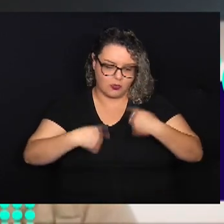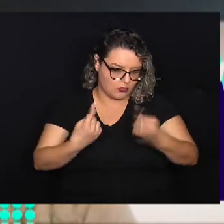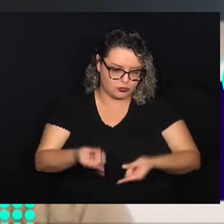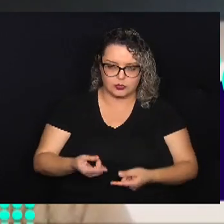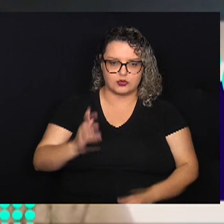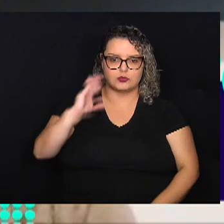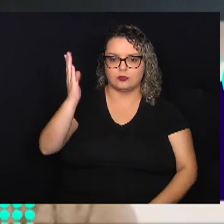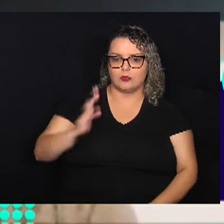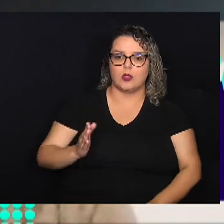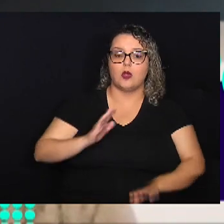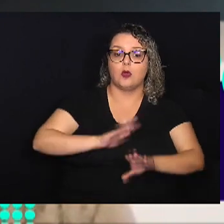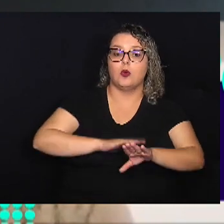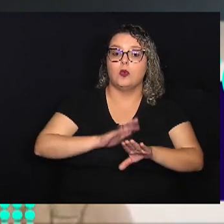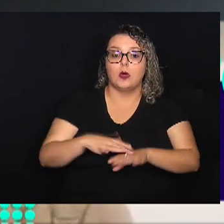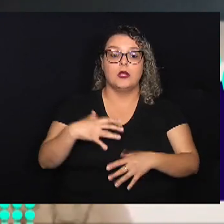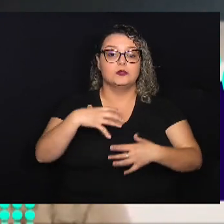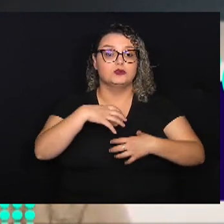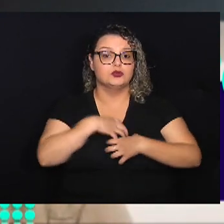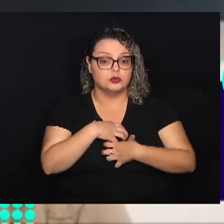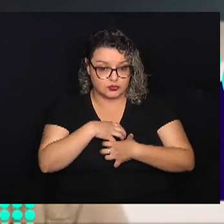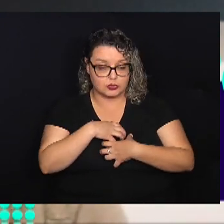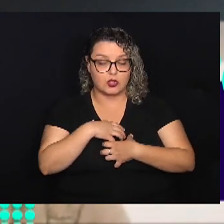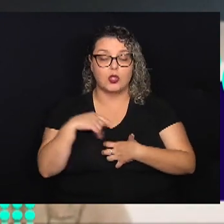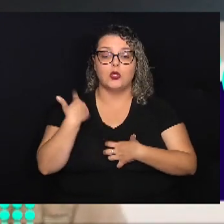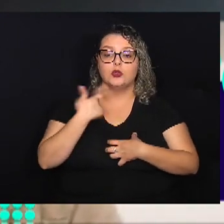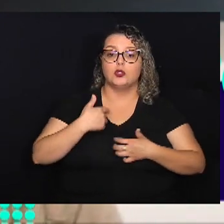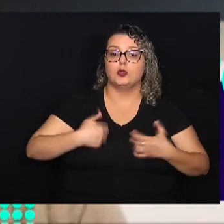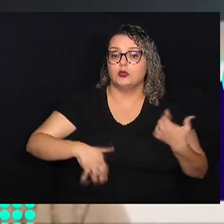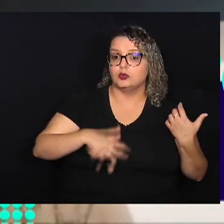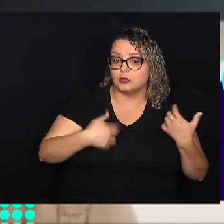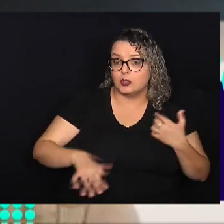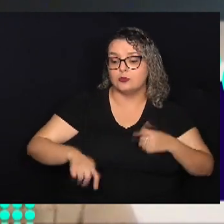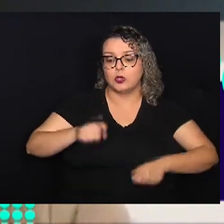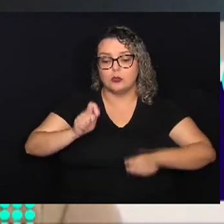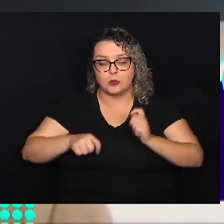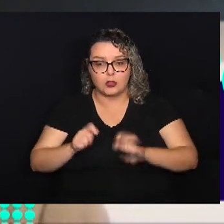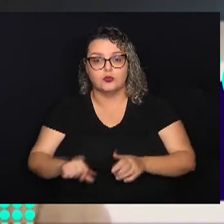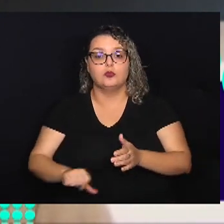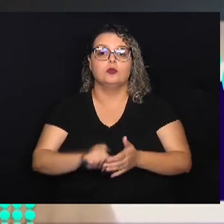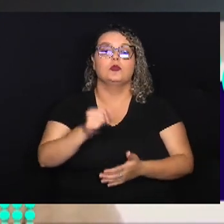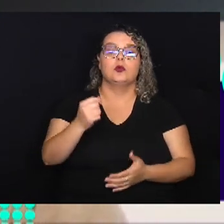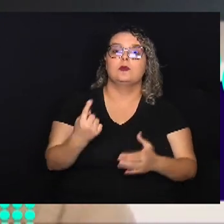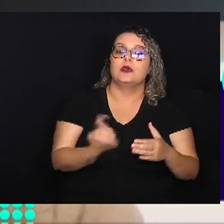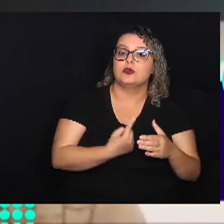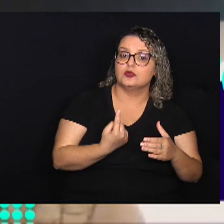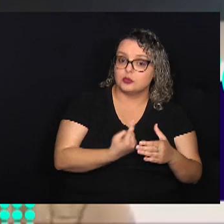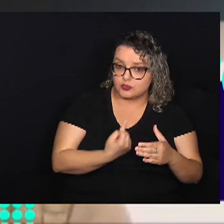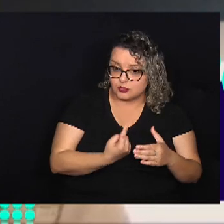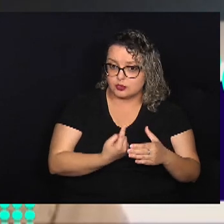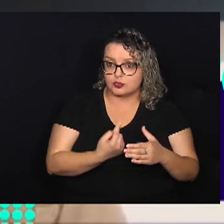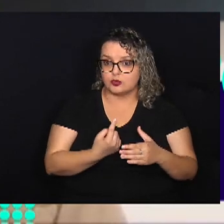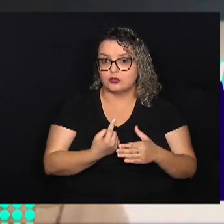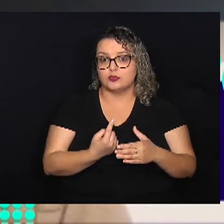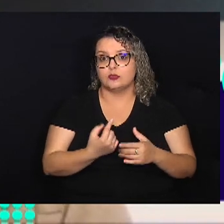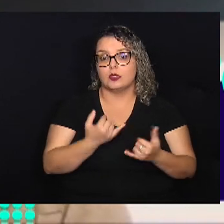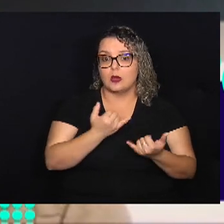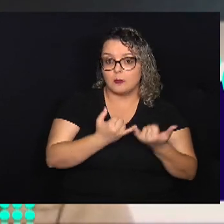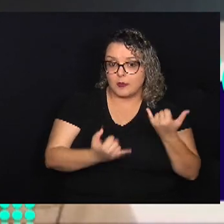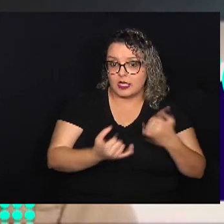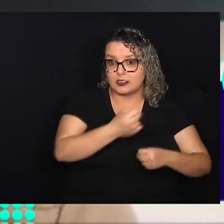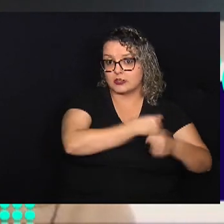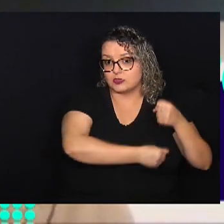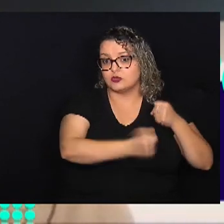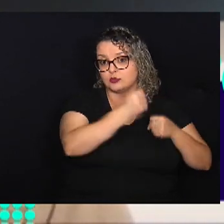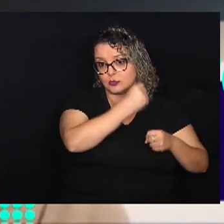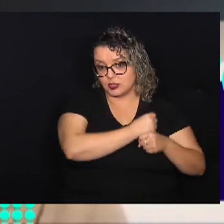chamado Sentimentos, a gente toca músicas do nosso primeiro álbum, que foi gravado na metade do ano passado,